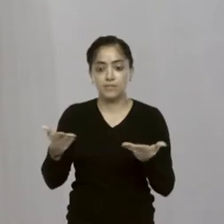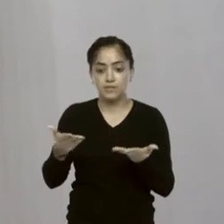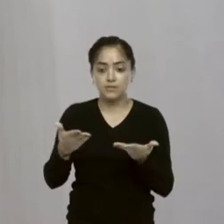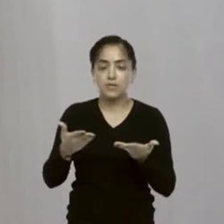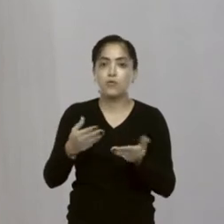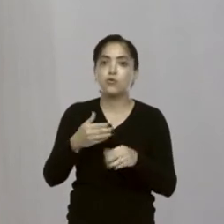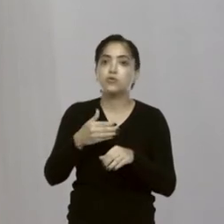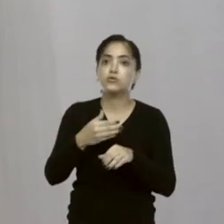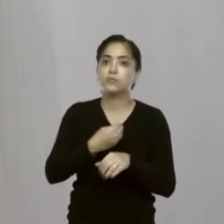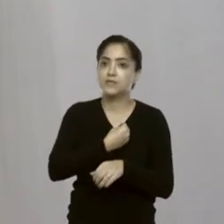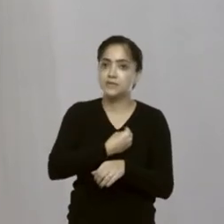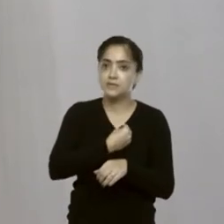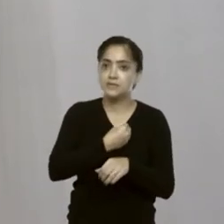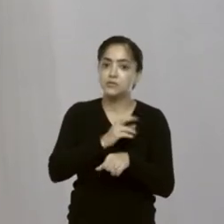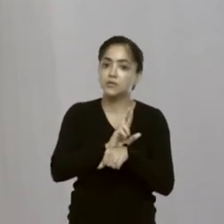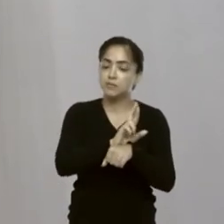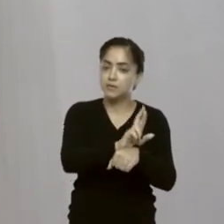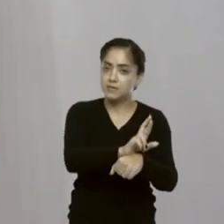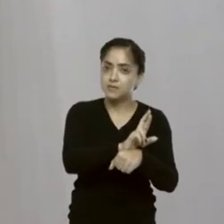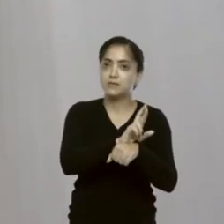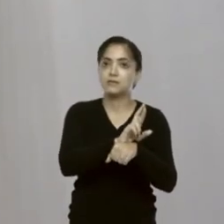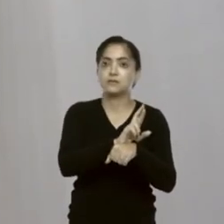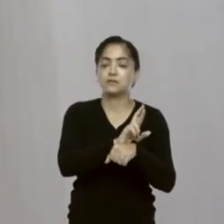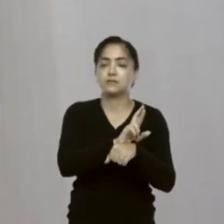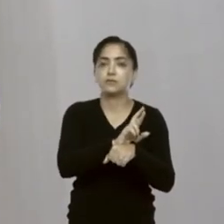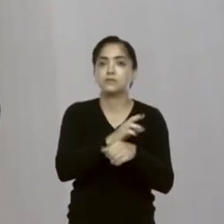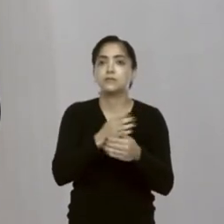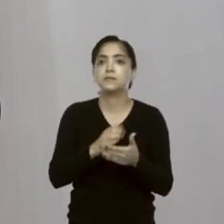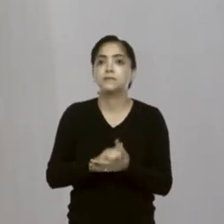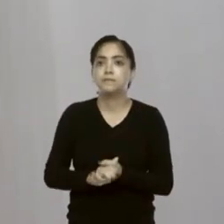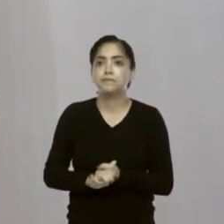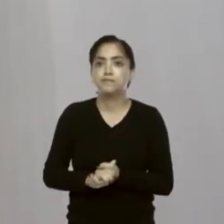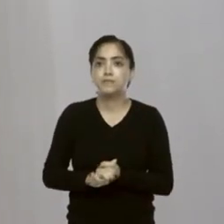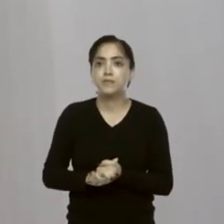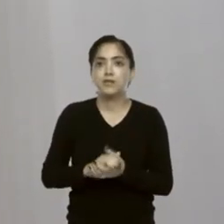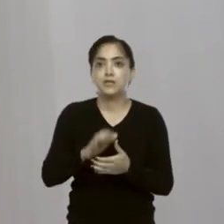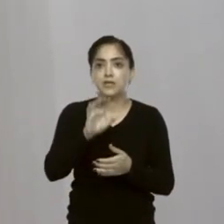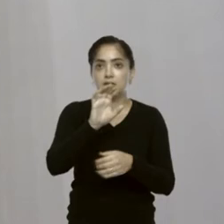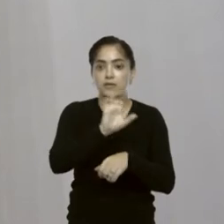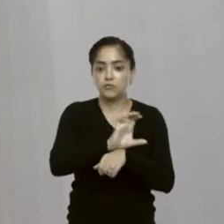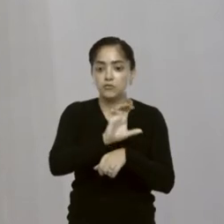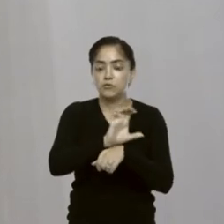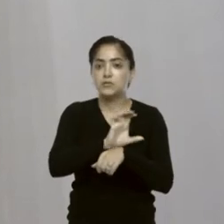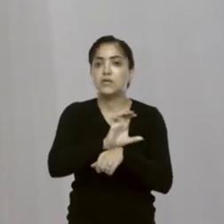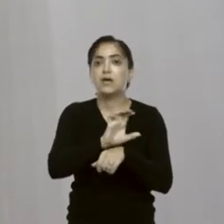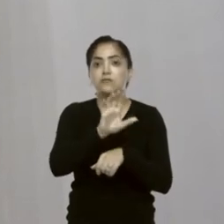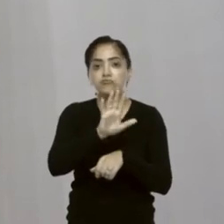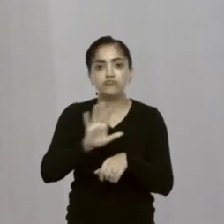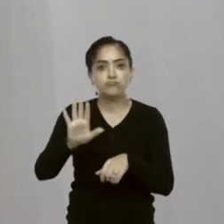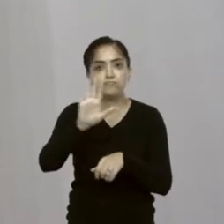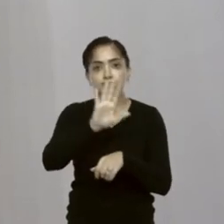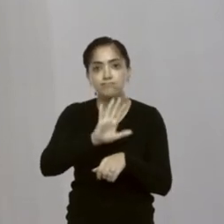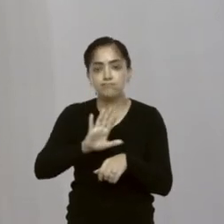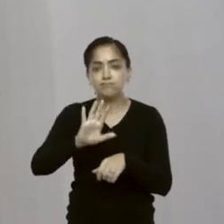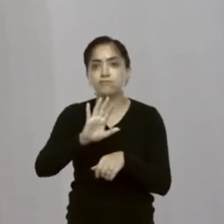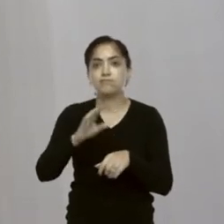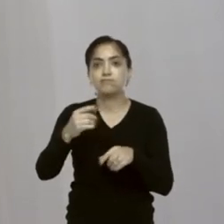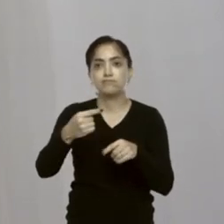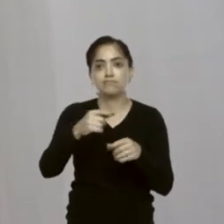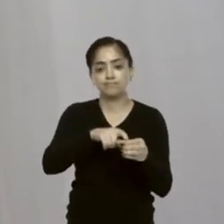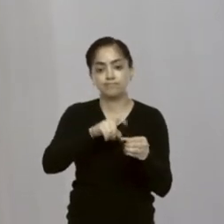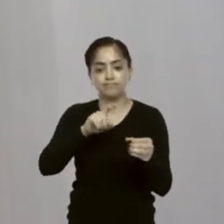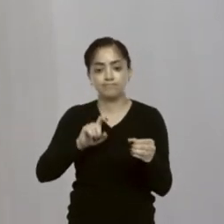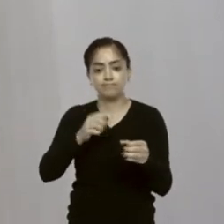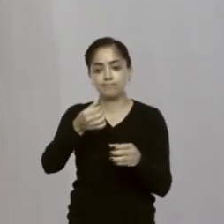vai estar aqui representando o município também de Guabiruba e todo o Estado, com essa emoção política de 60 anos.